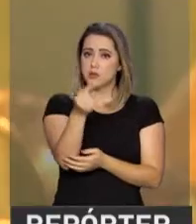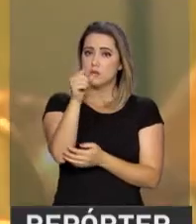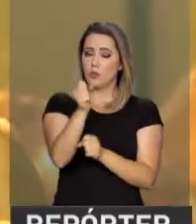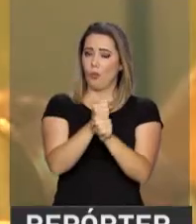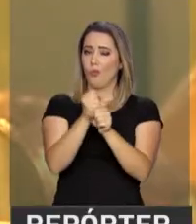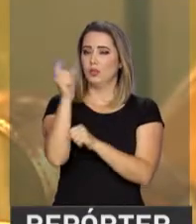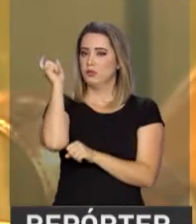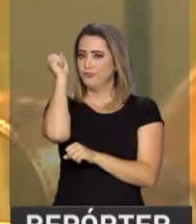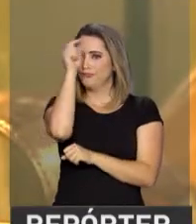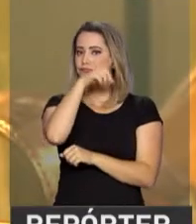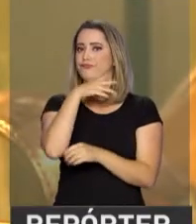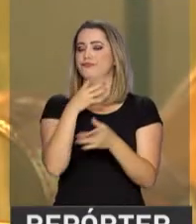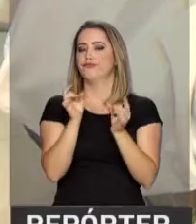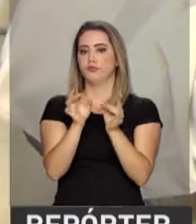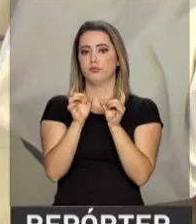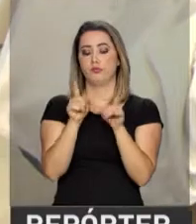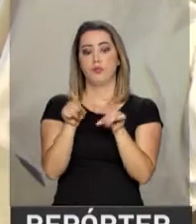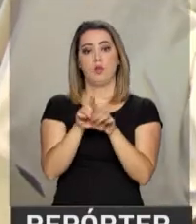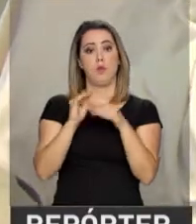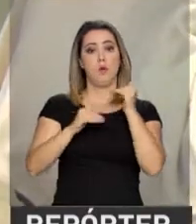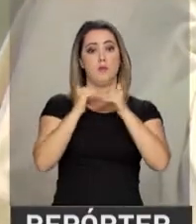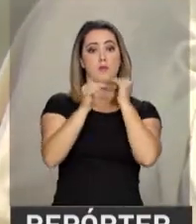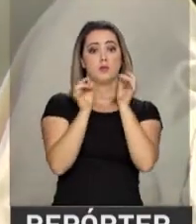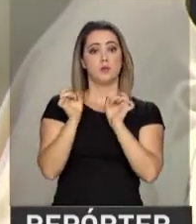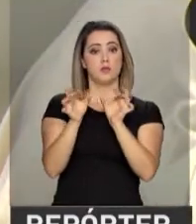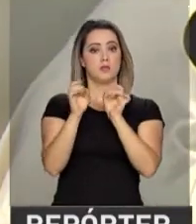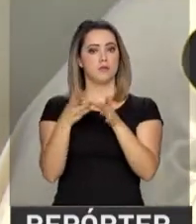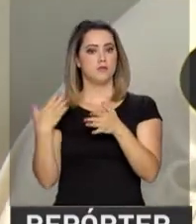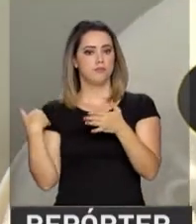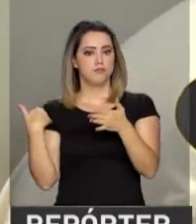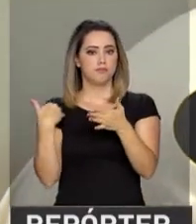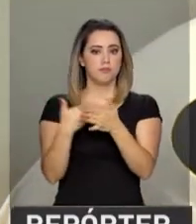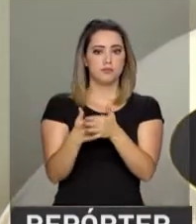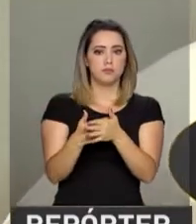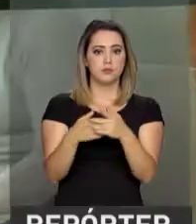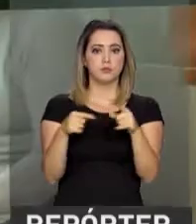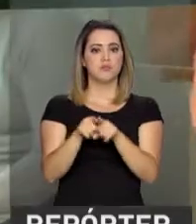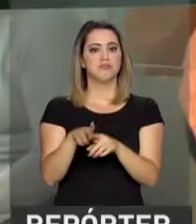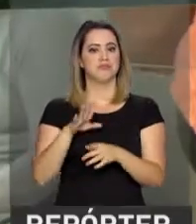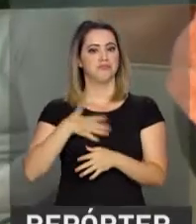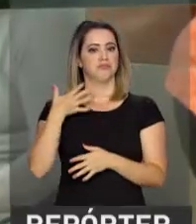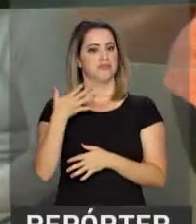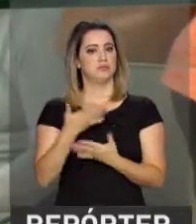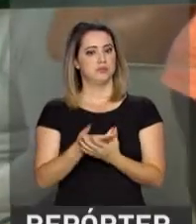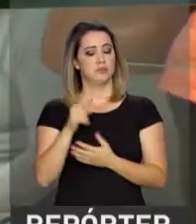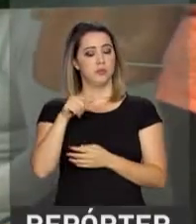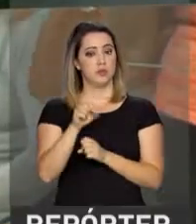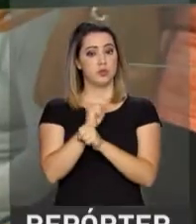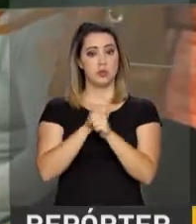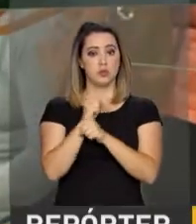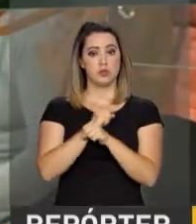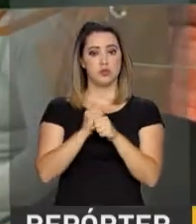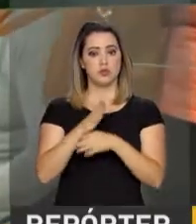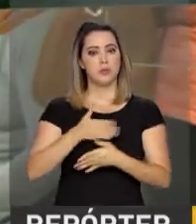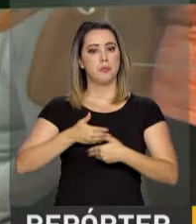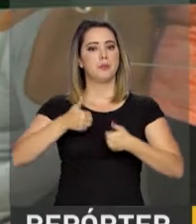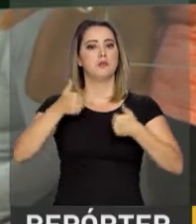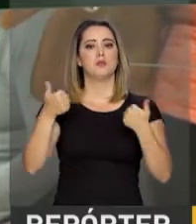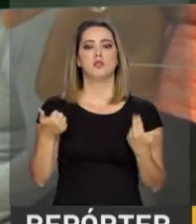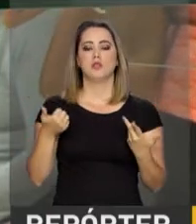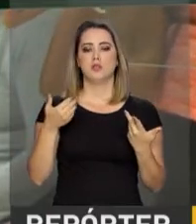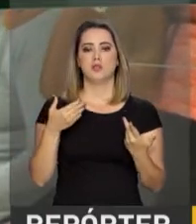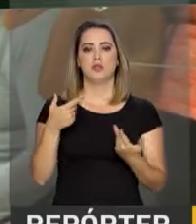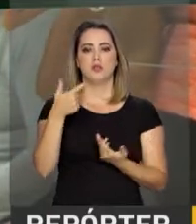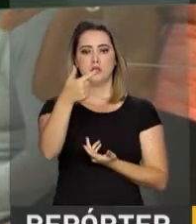ano difícil para o comércio, o aumento das vendas nos últimos meses surpreendeu. Agora, esse ano teve uma melhora, assim, bem dizer,